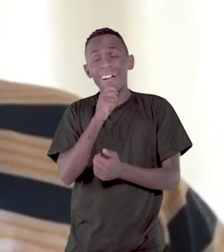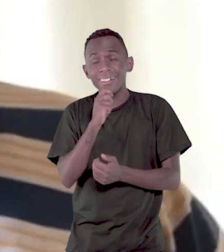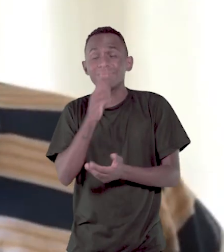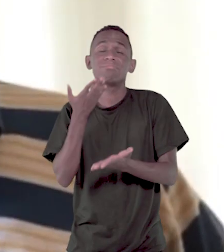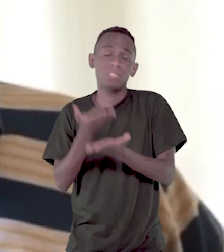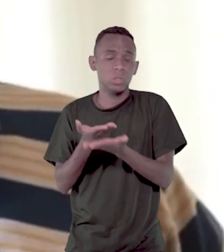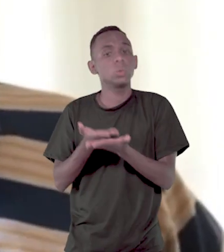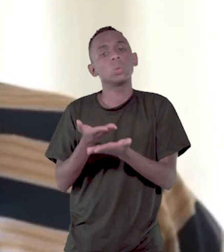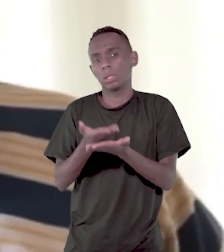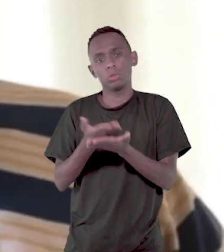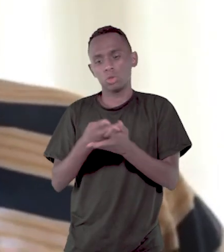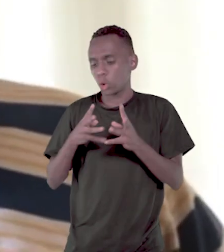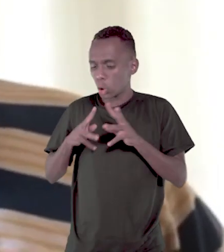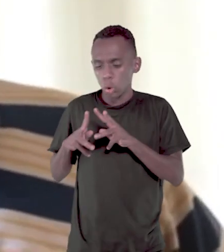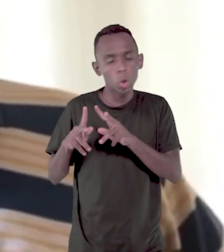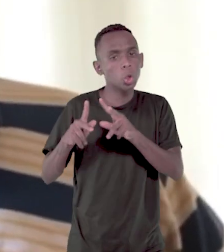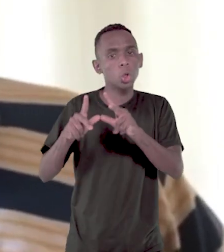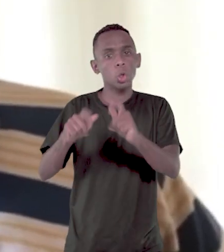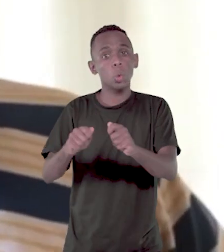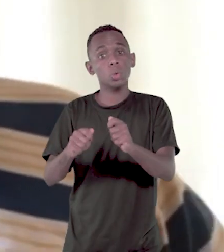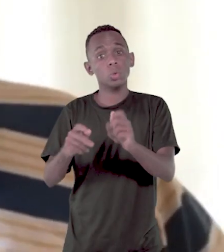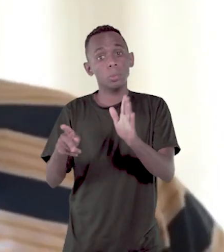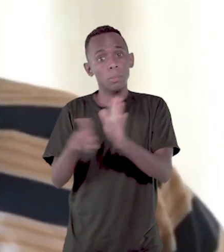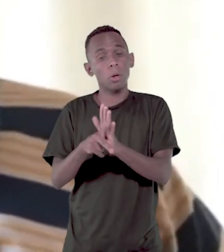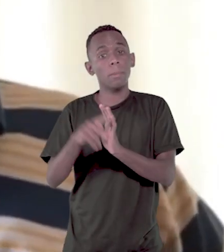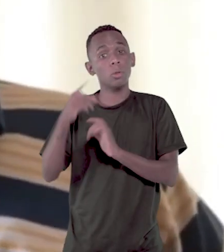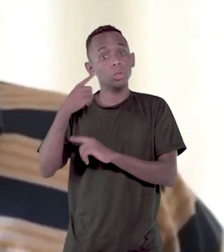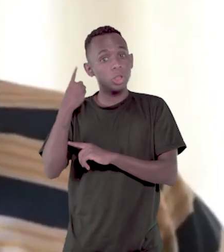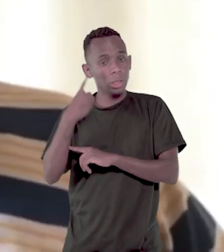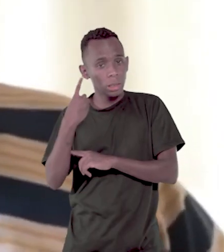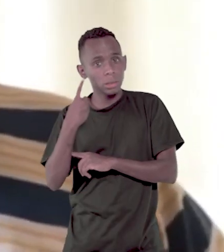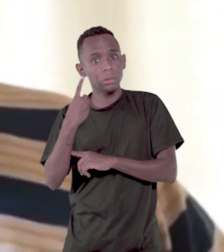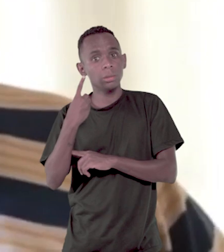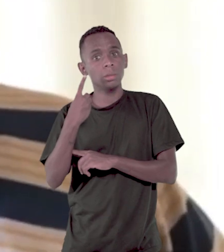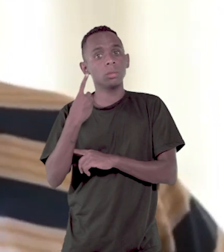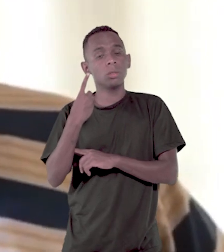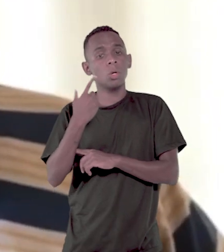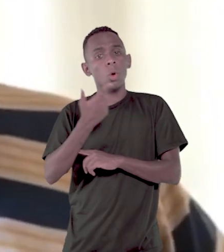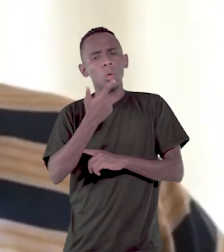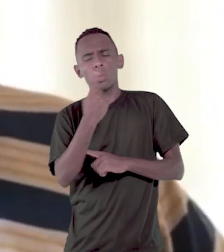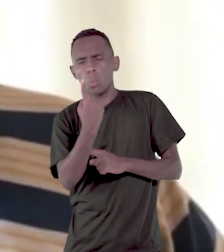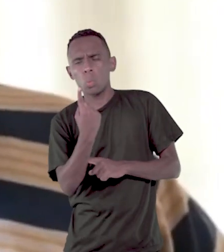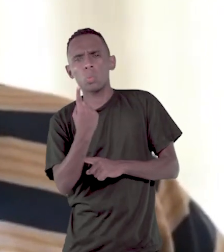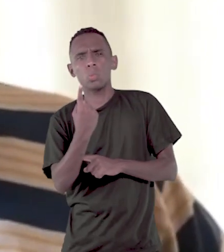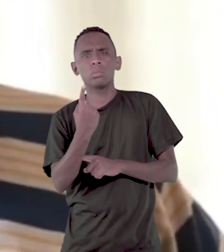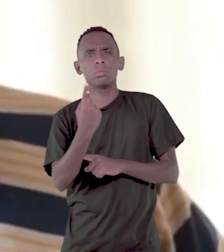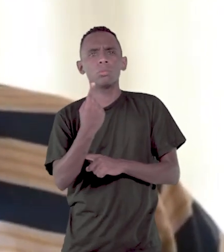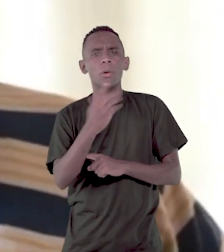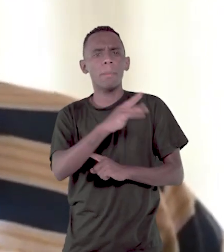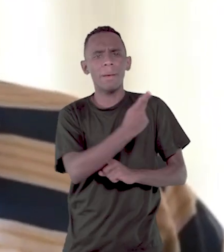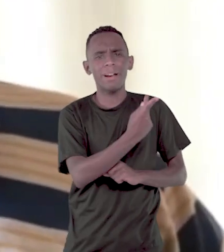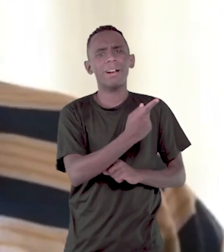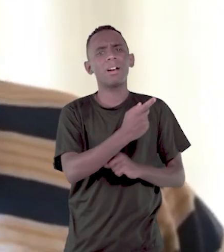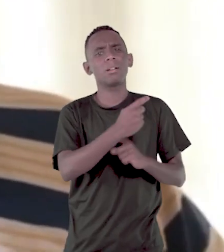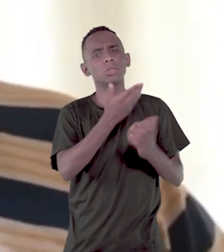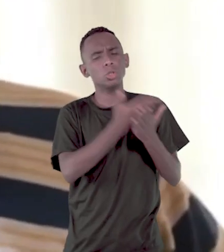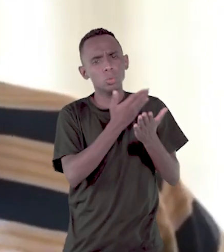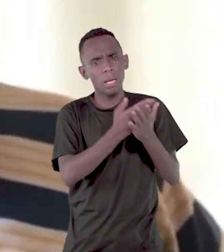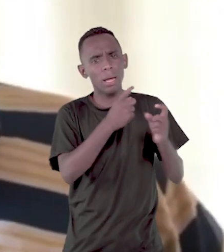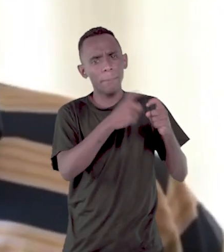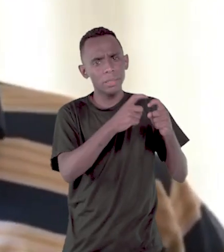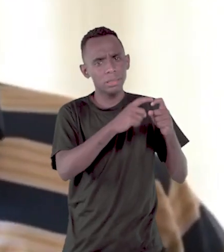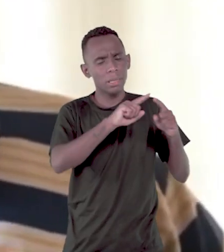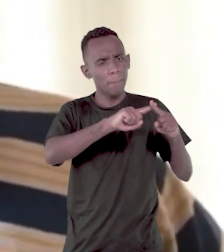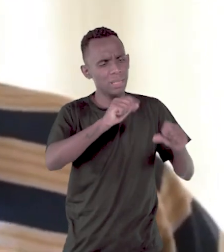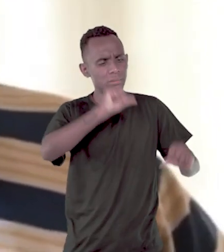eles eram estudantes ainda, né? Todos eles estudantes de direito. O Guilhermino César foi para Belo Horizonte estudar medicina, mas ele